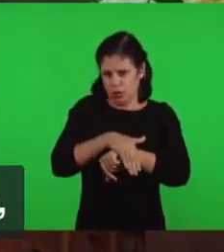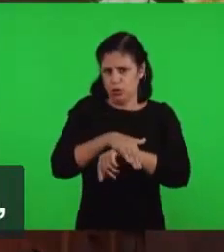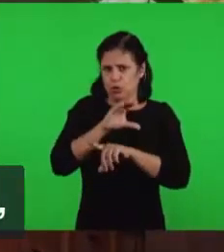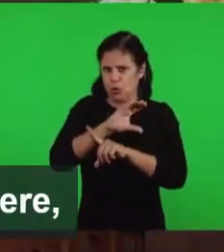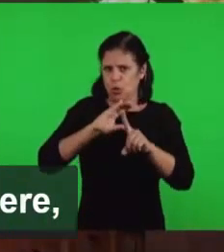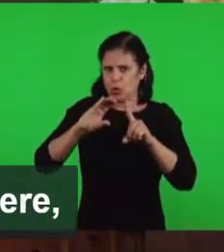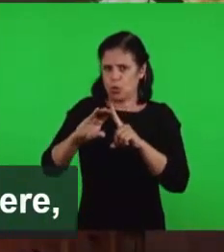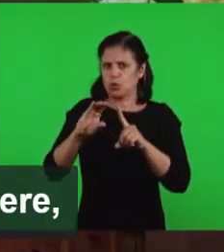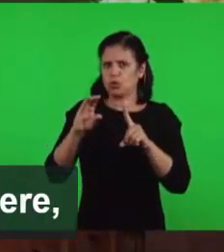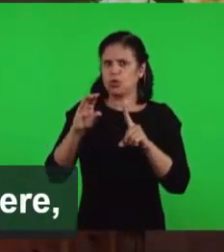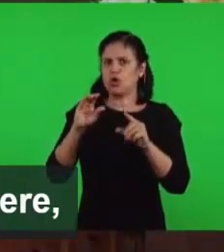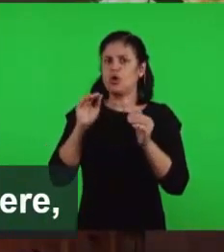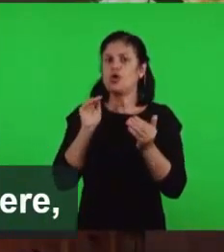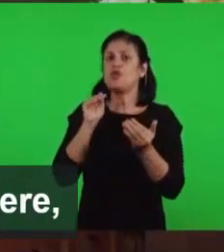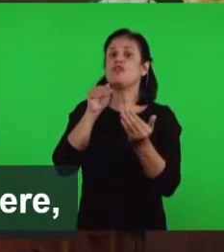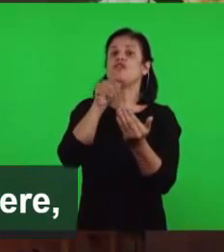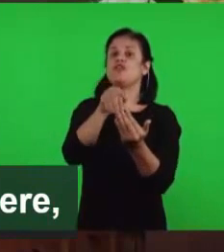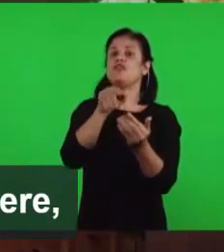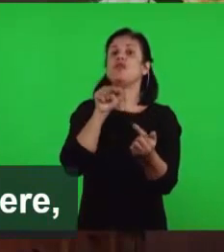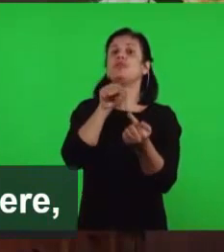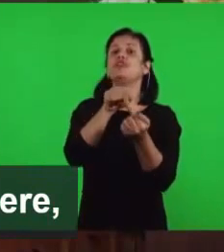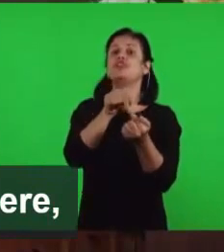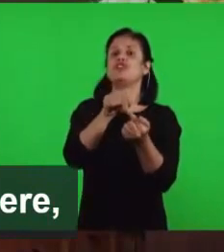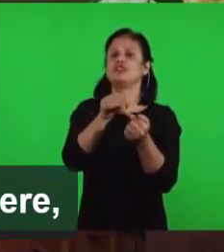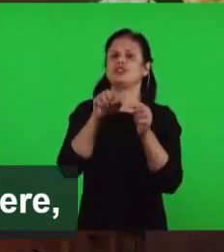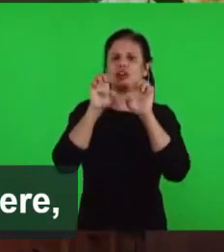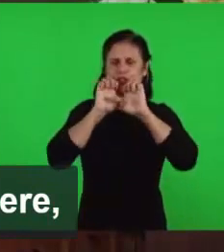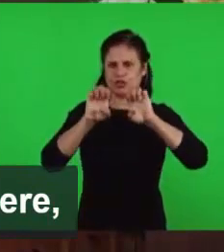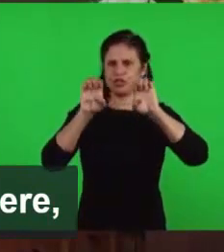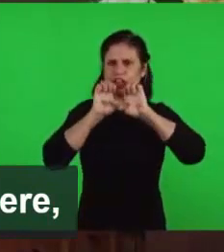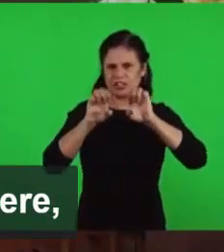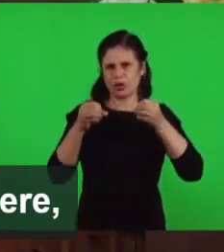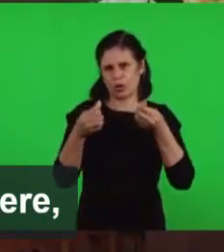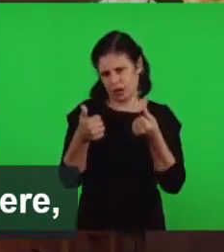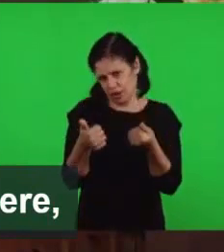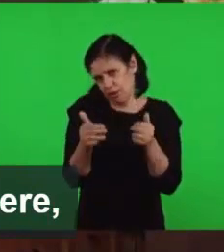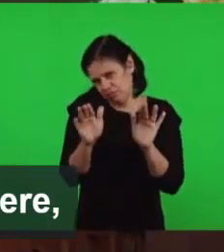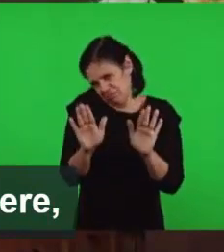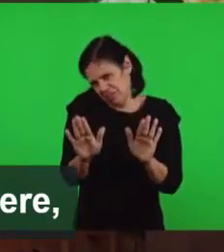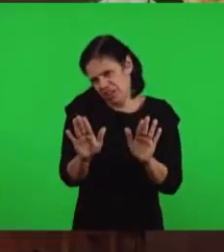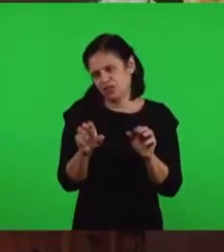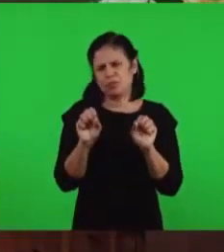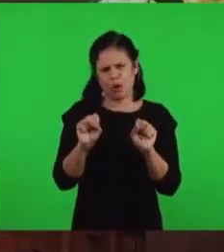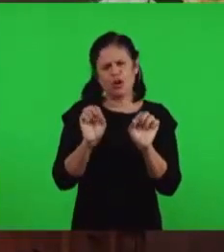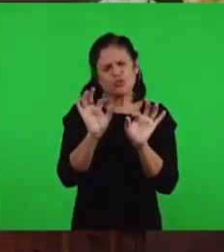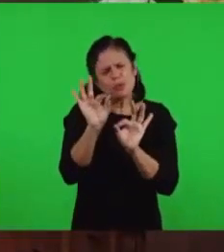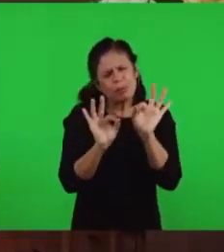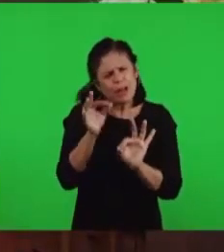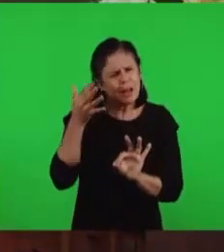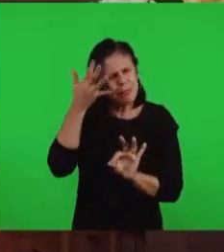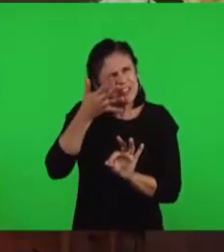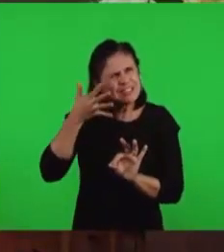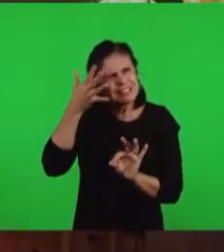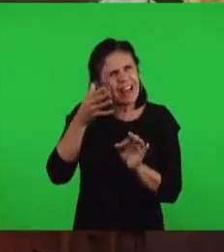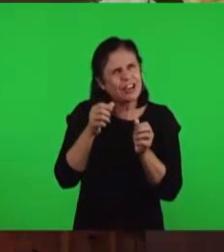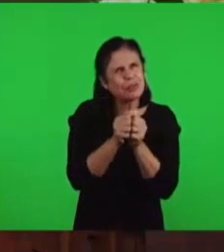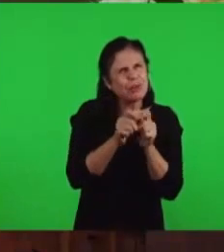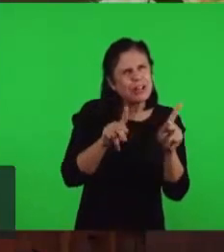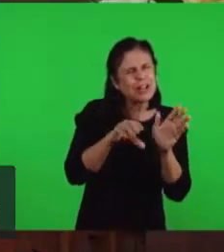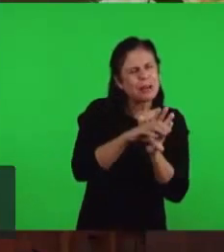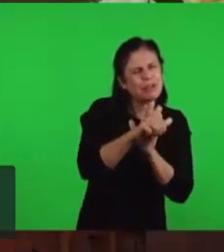evangelização Então ele pode ter uma mensagem aqui o fora daqui que ele acha que o Espírito Santo